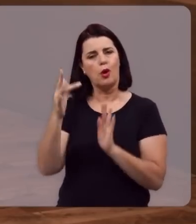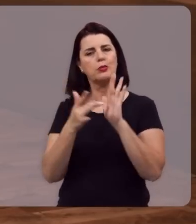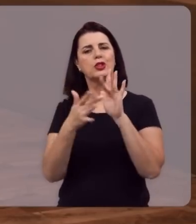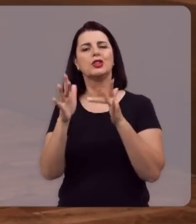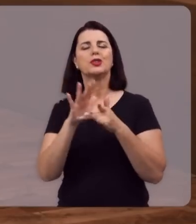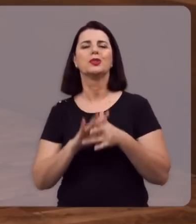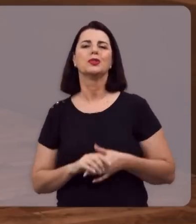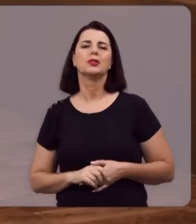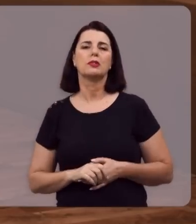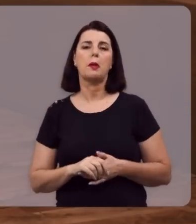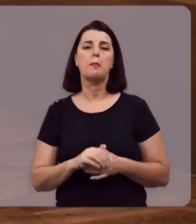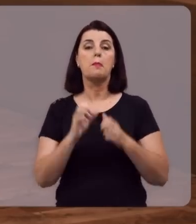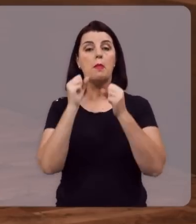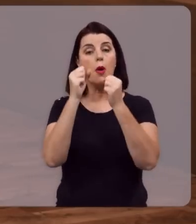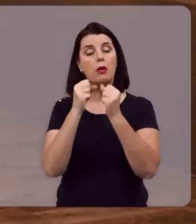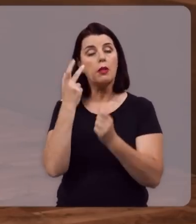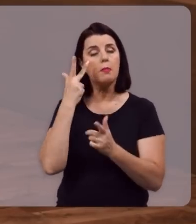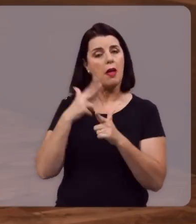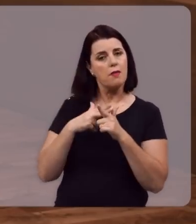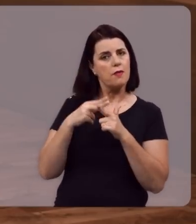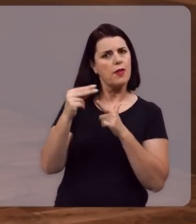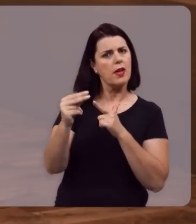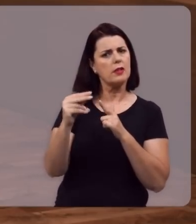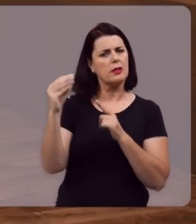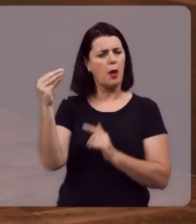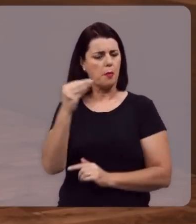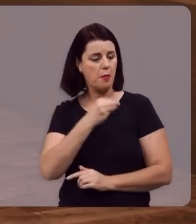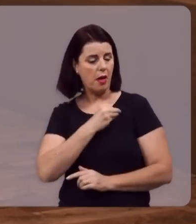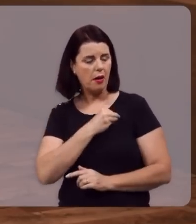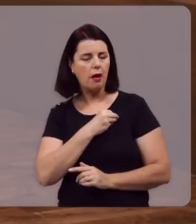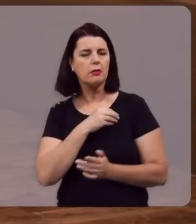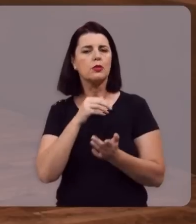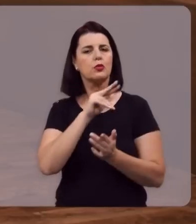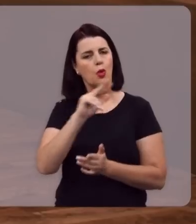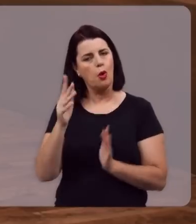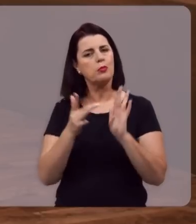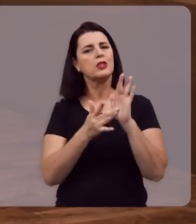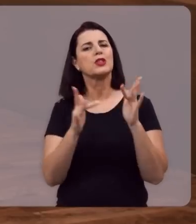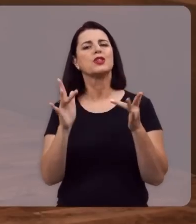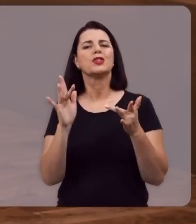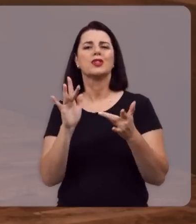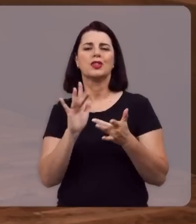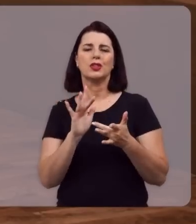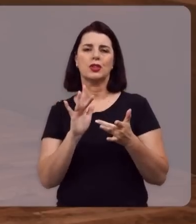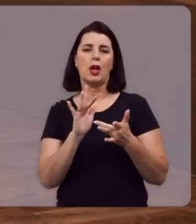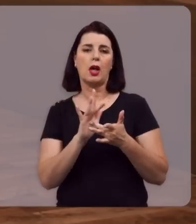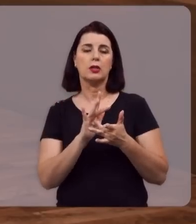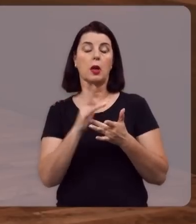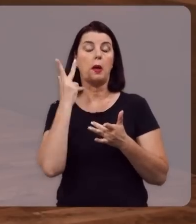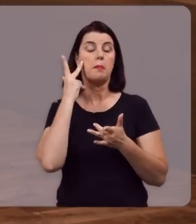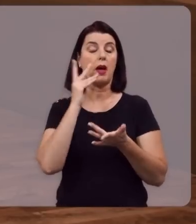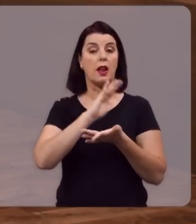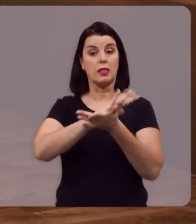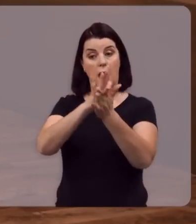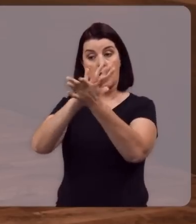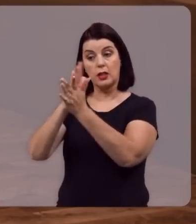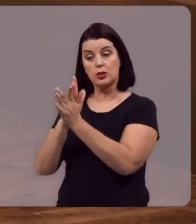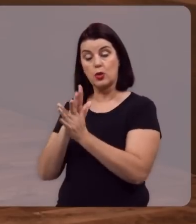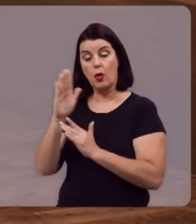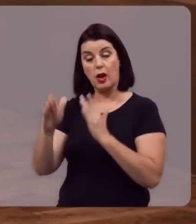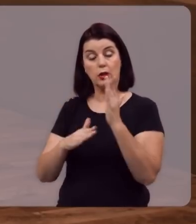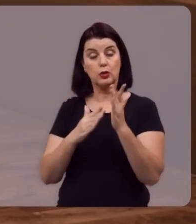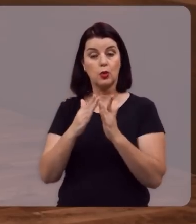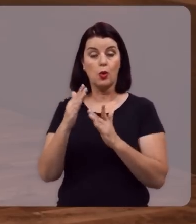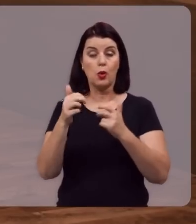nesse nome. Há poder para vencer as trevas nesse nome. Há poder para desbaratar todas